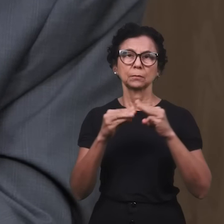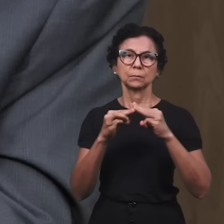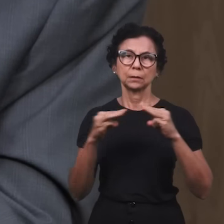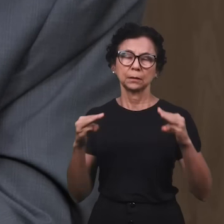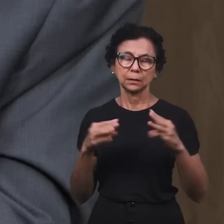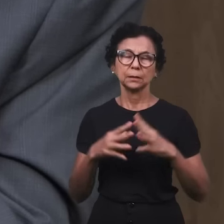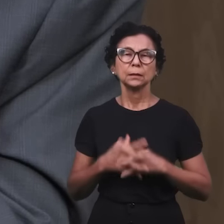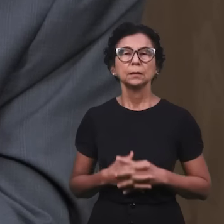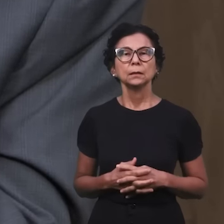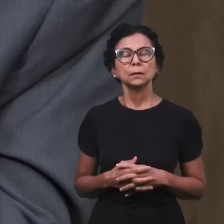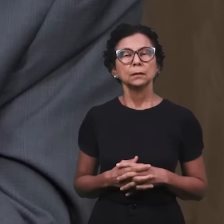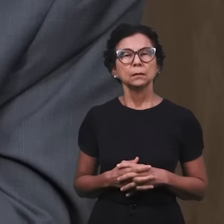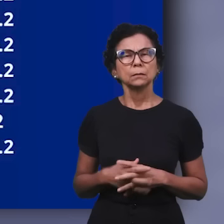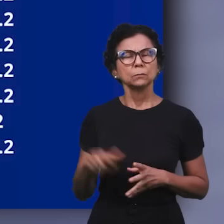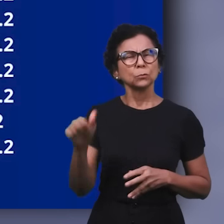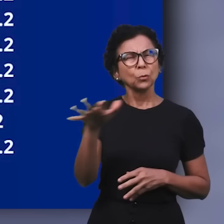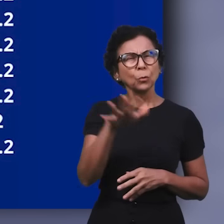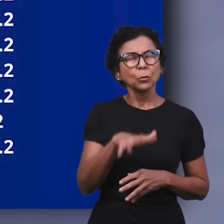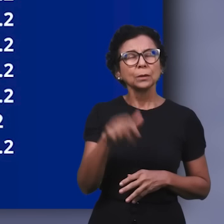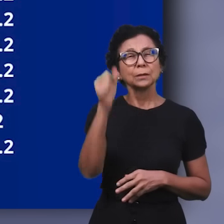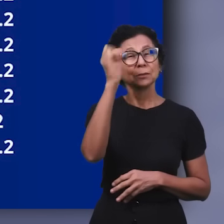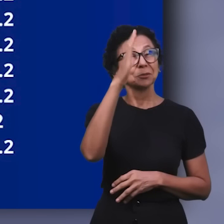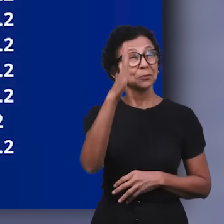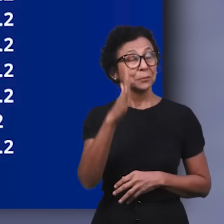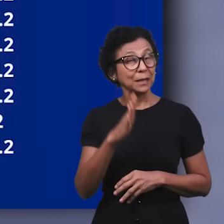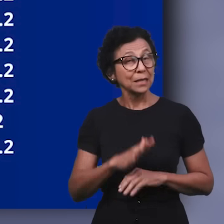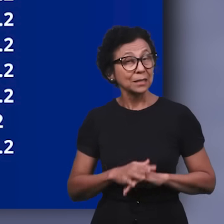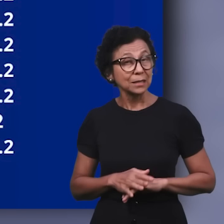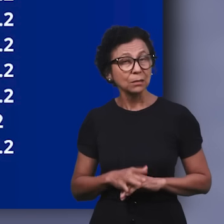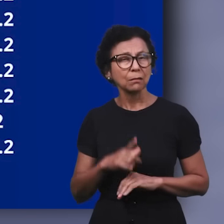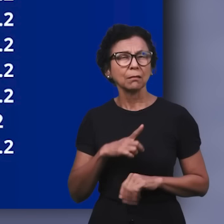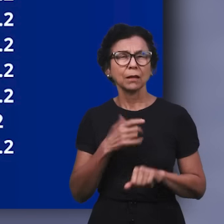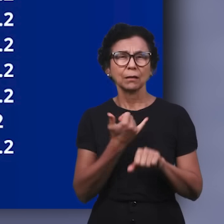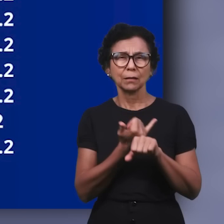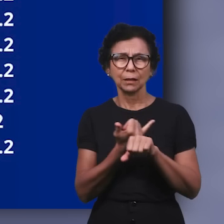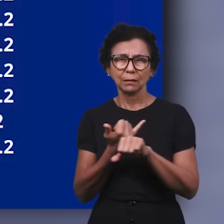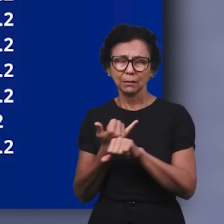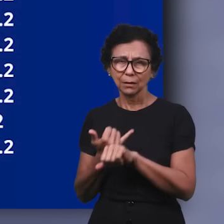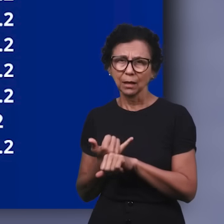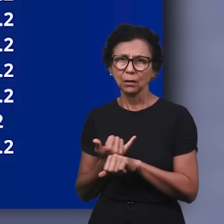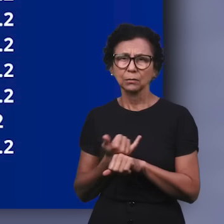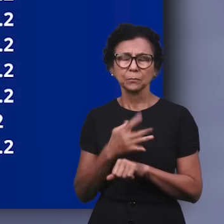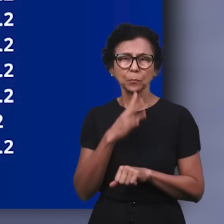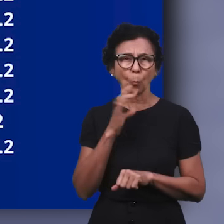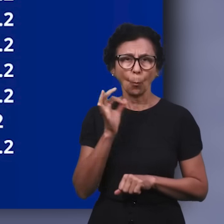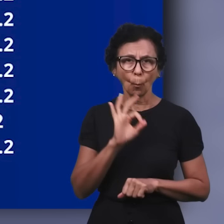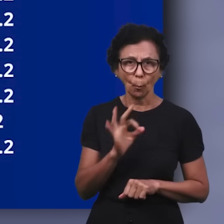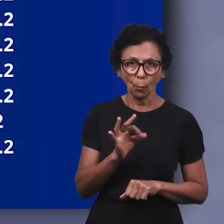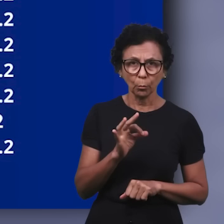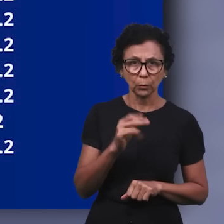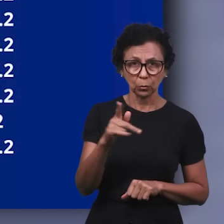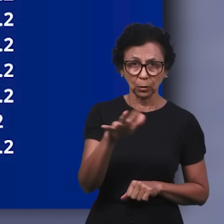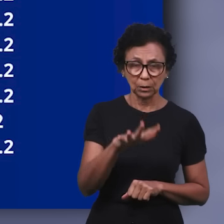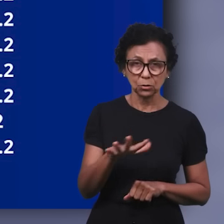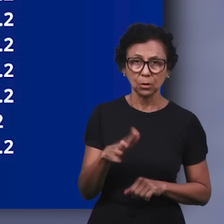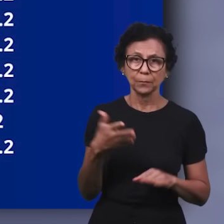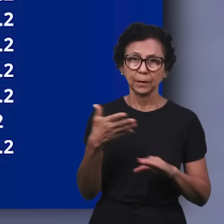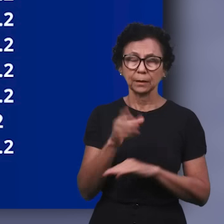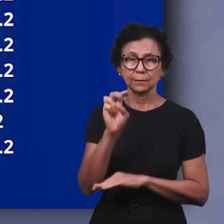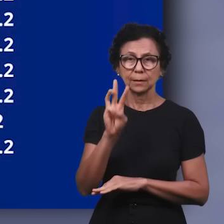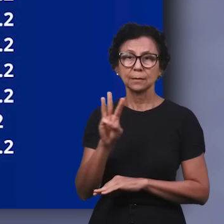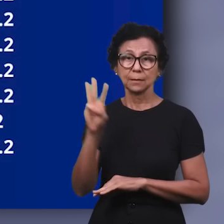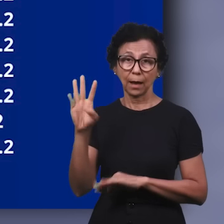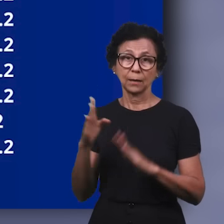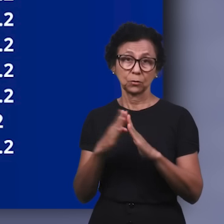canal aberto. Em toda a região do Brasil tem um canal. Se você não conhece, o canal é na sua região. Entre no site da Igreja